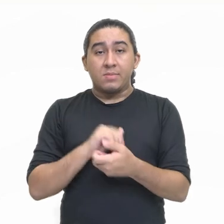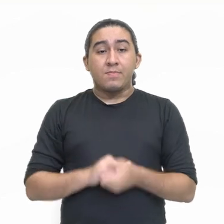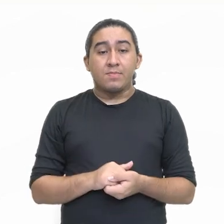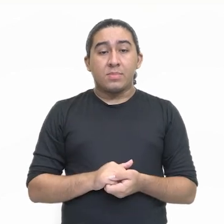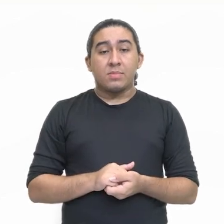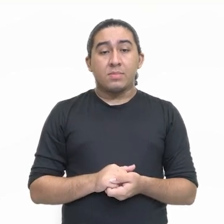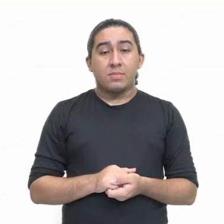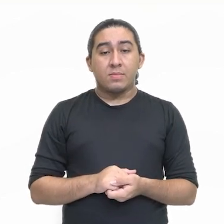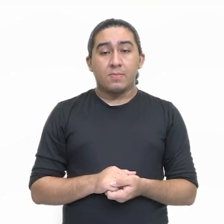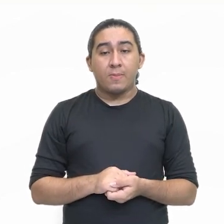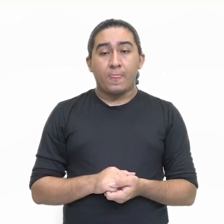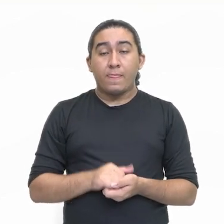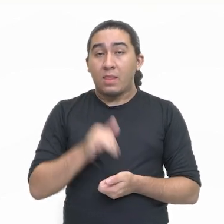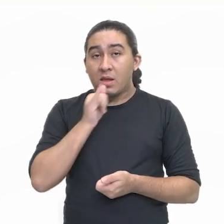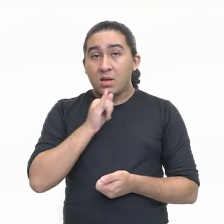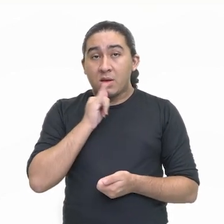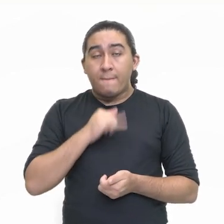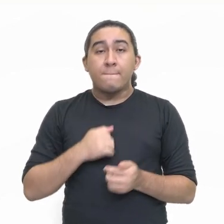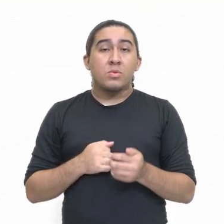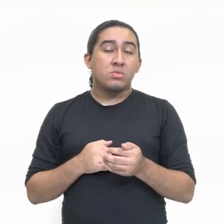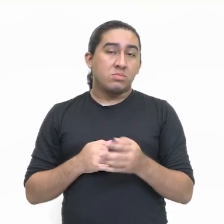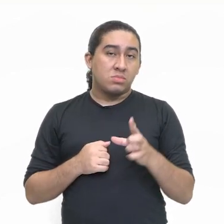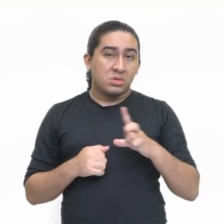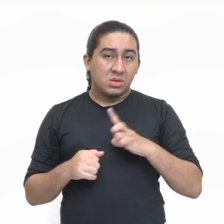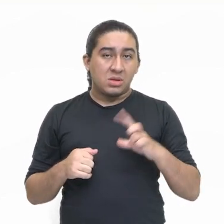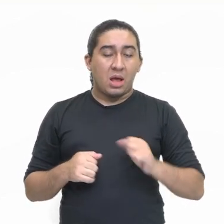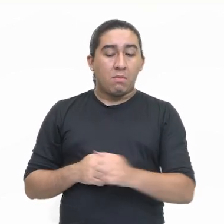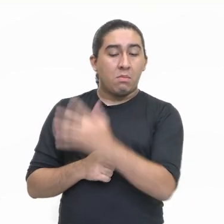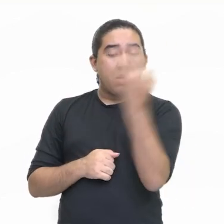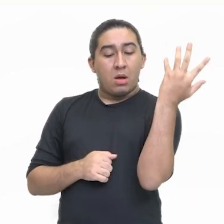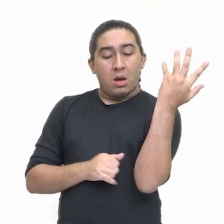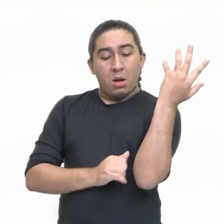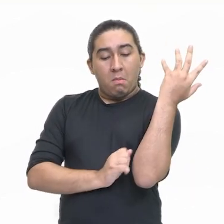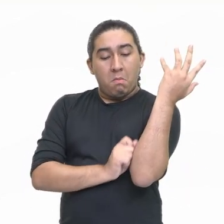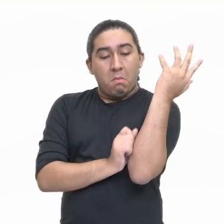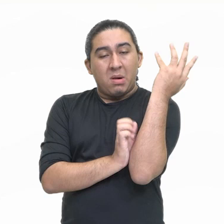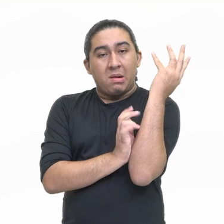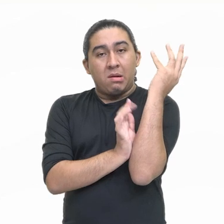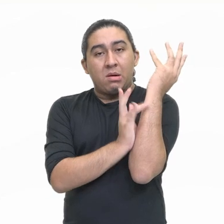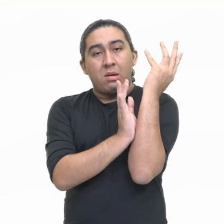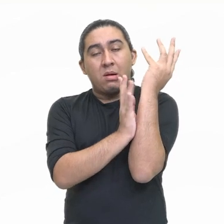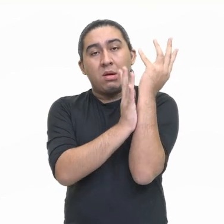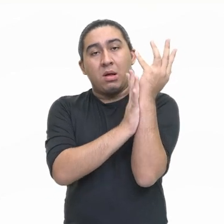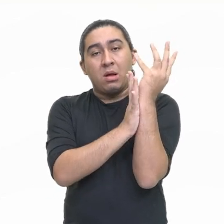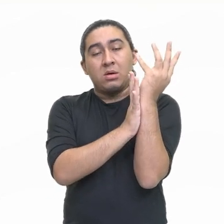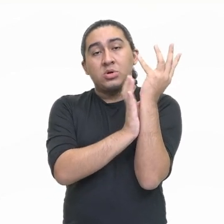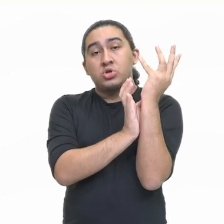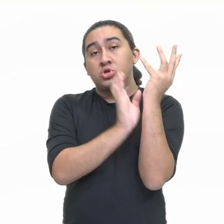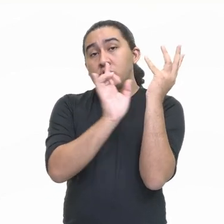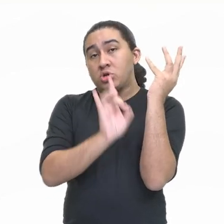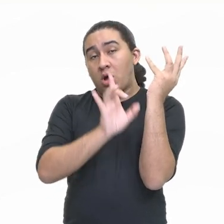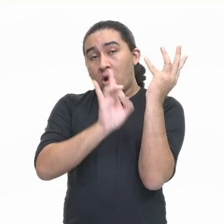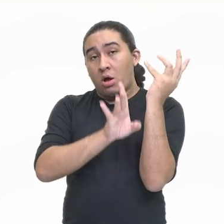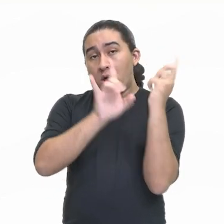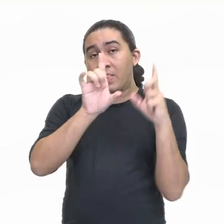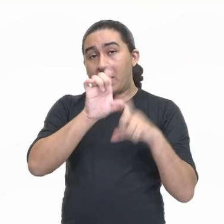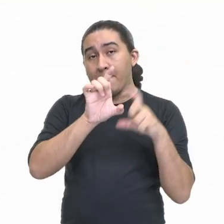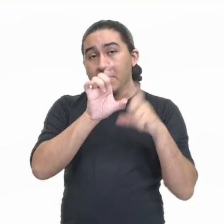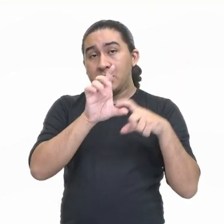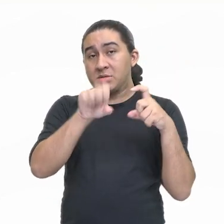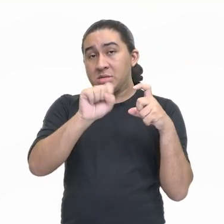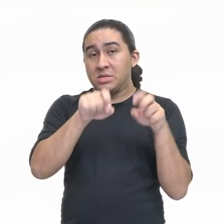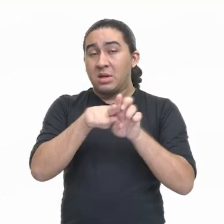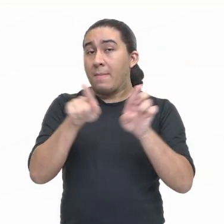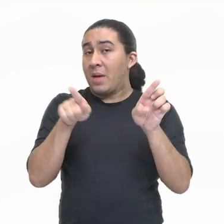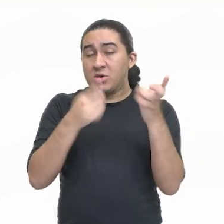beneficiam em estar nas árvores né apoiadas apenas apoiadas nas árvores né